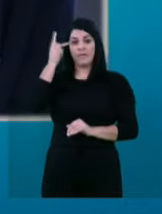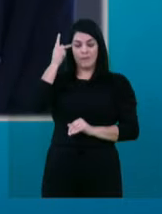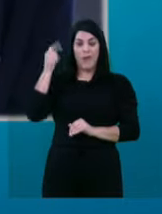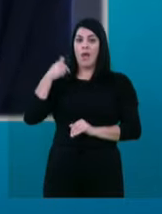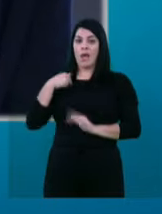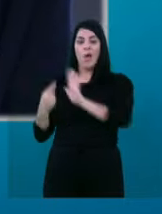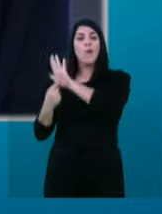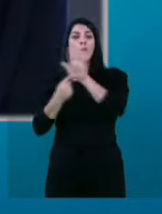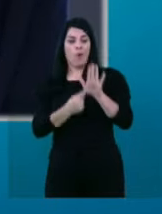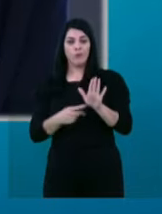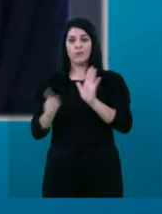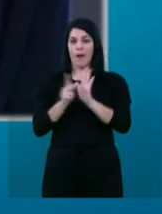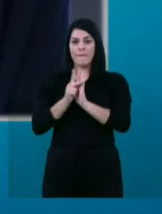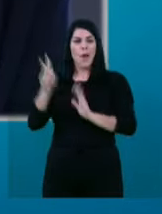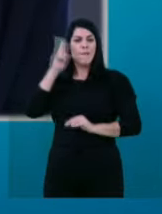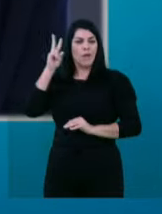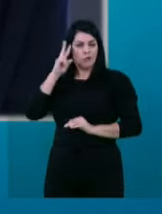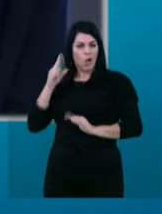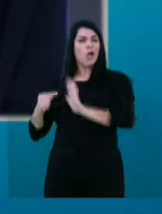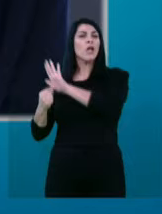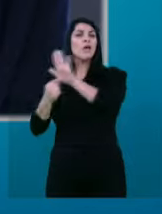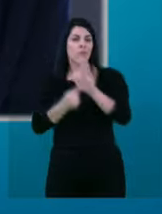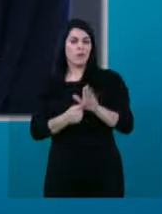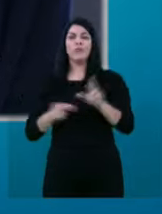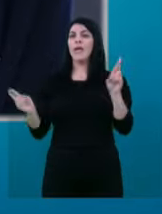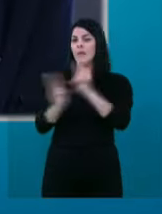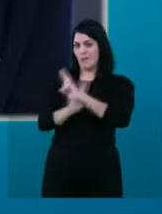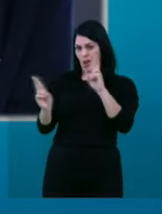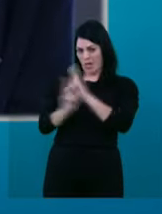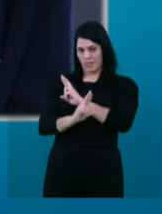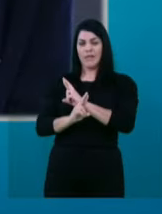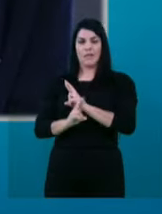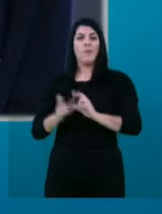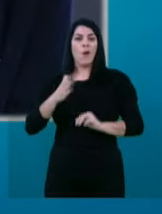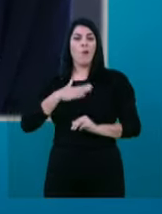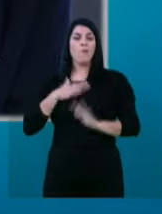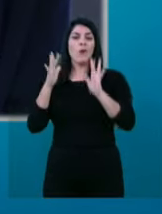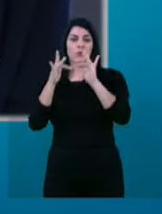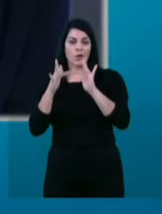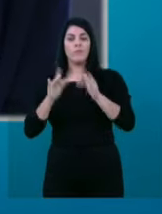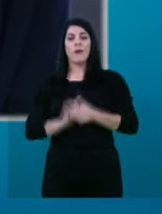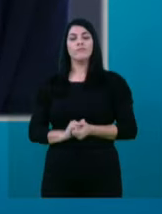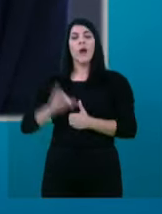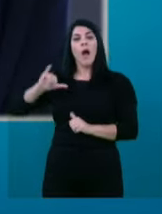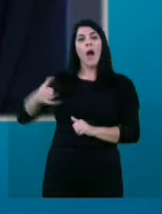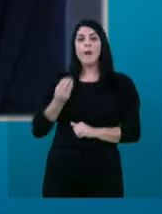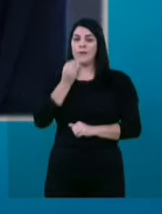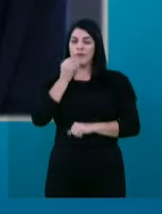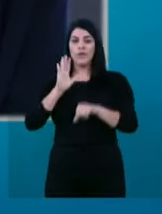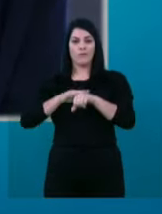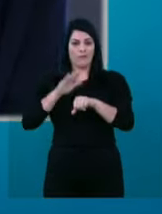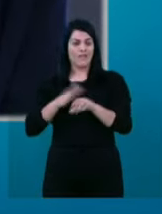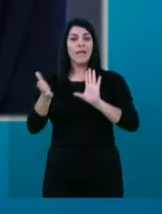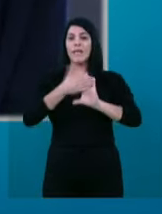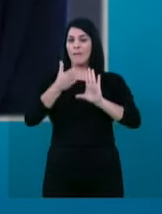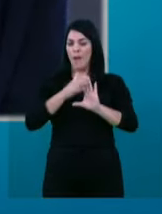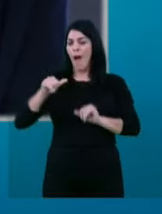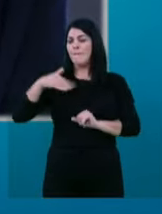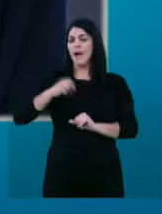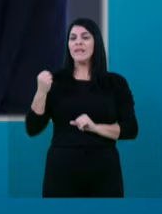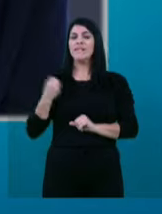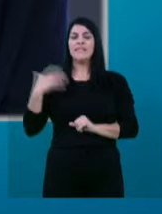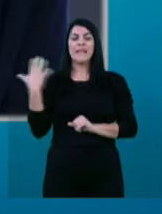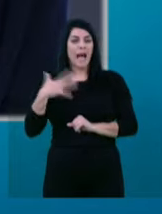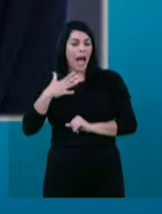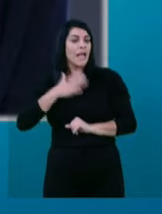que eu trago a minha história e trago também a minha relação com o João. Aproveito a ausência de pergunta para falar de uma das propostas que são mais caras para